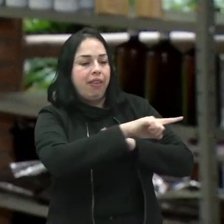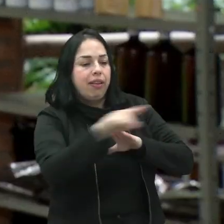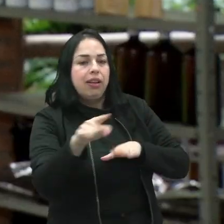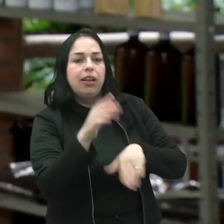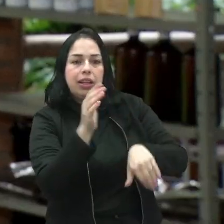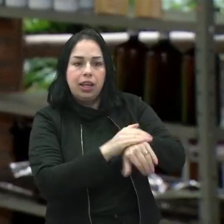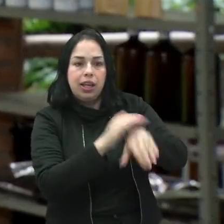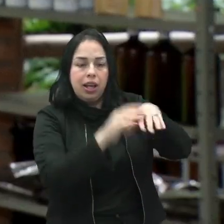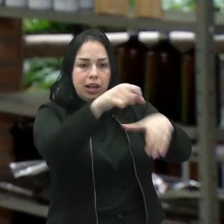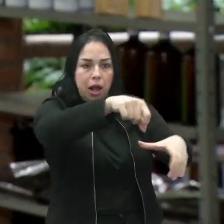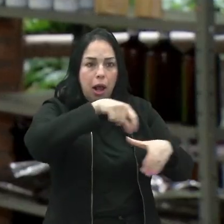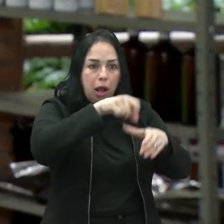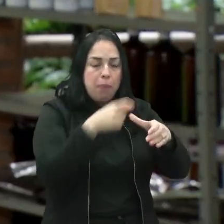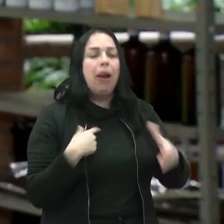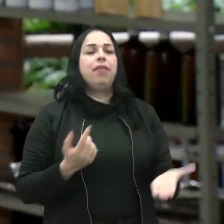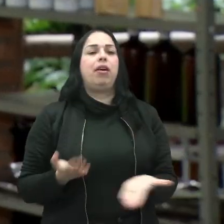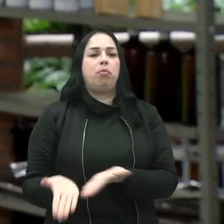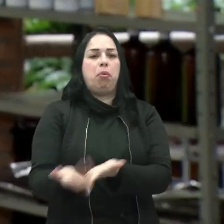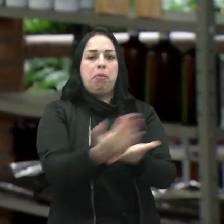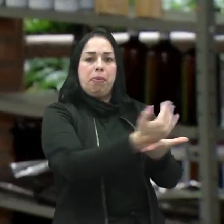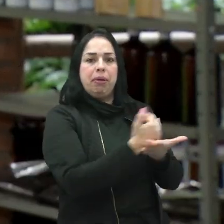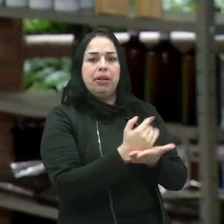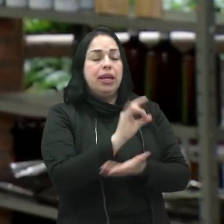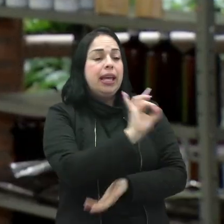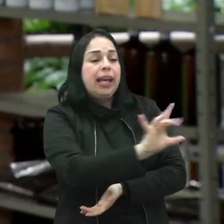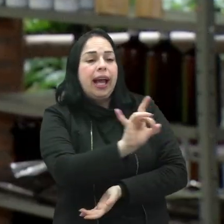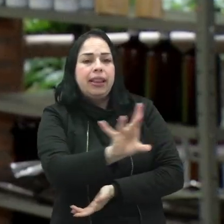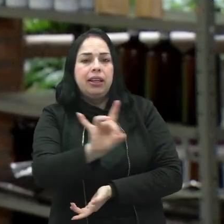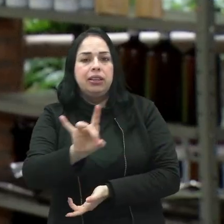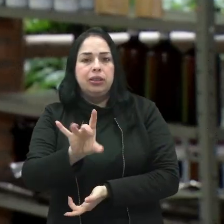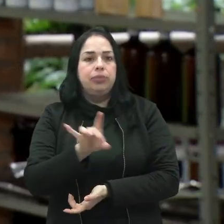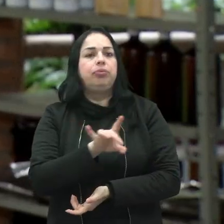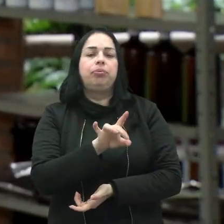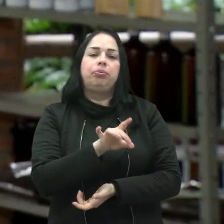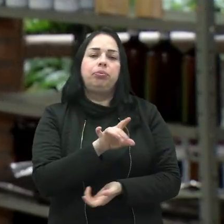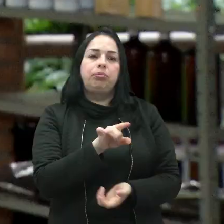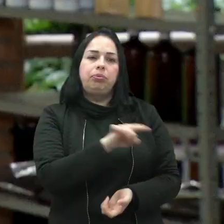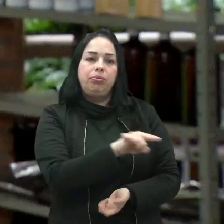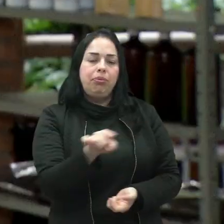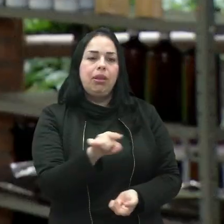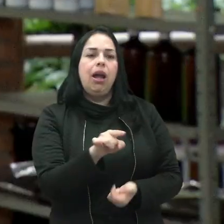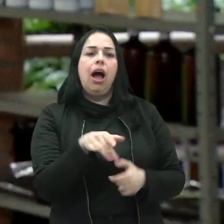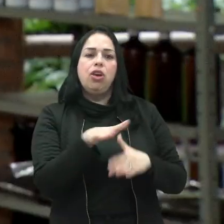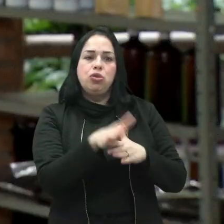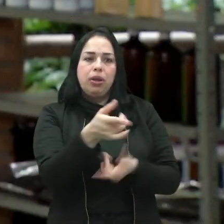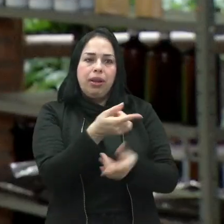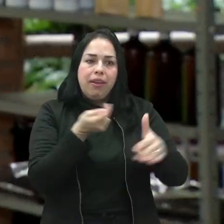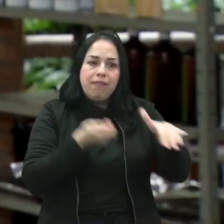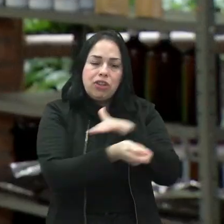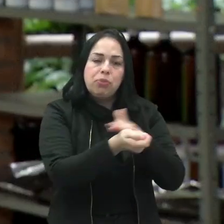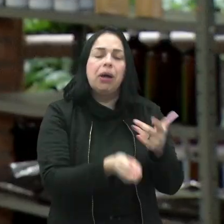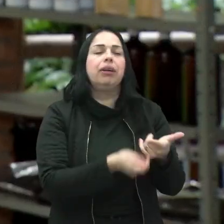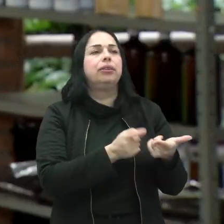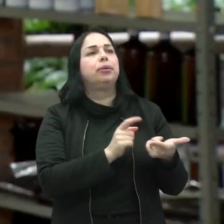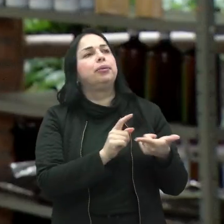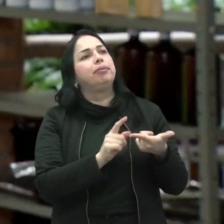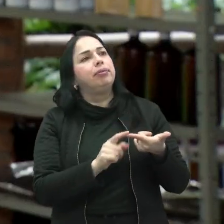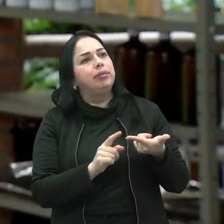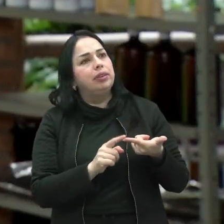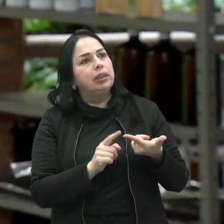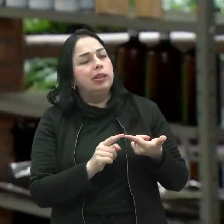empresas, produtores, empresas, né? E cada uma dessas empresas, eles geram